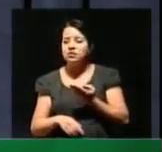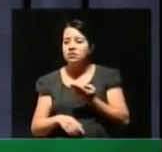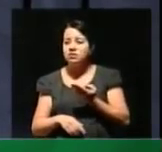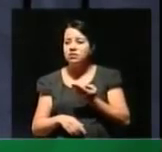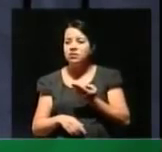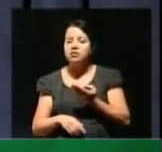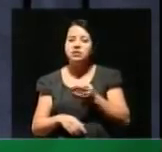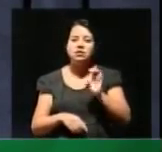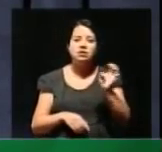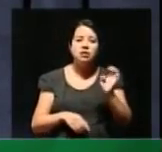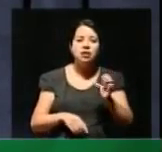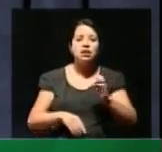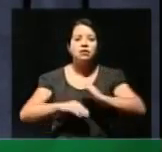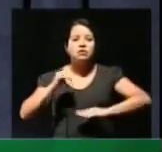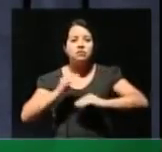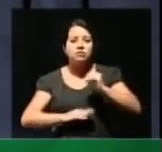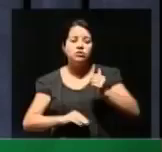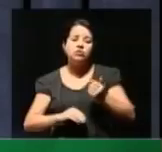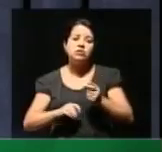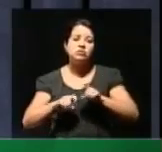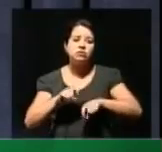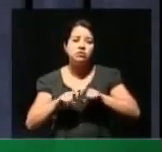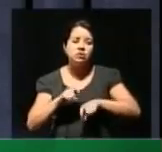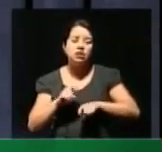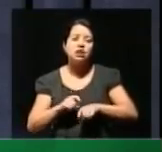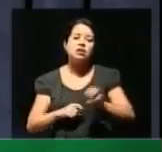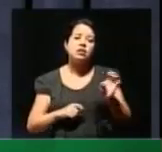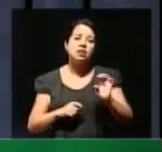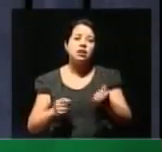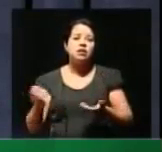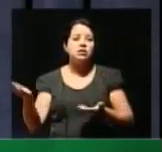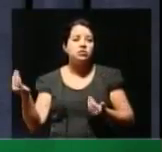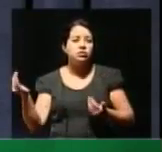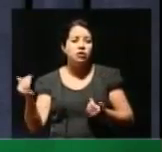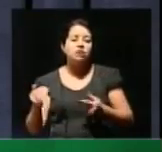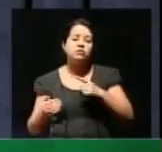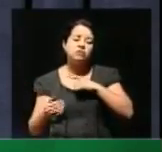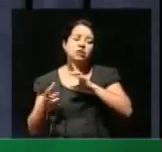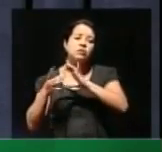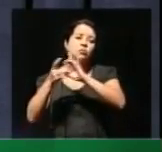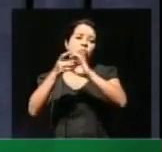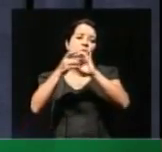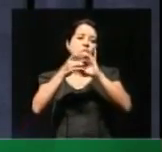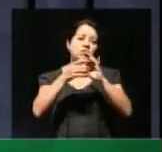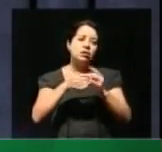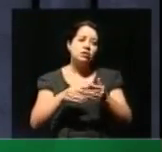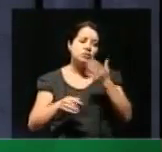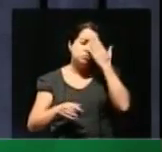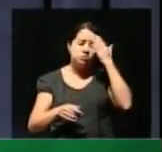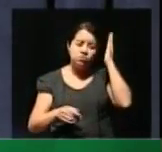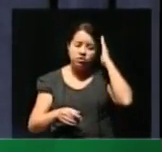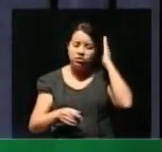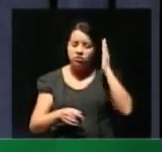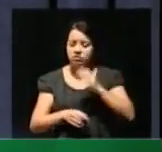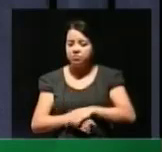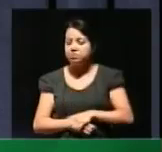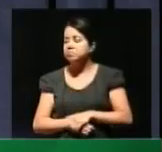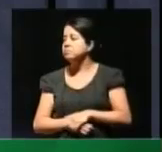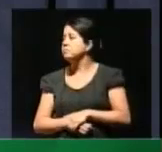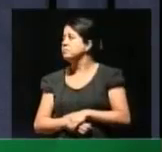com homens, profissionais do sexo, os gays jovens. Tem todo um contexto atrás disso. Próximo, por favor.